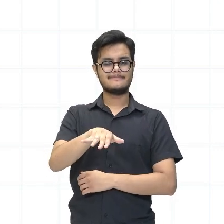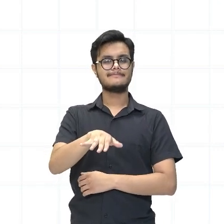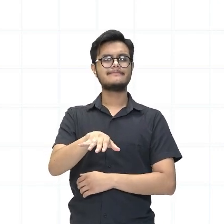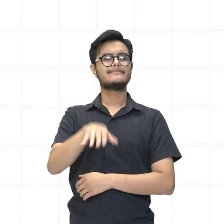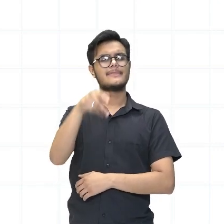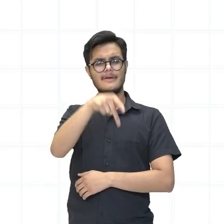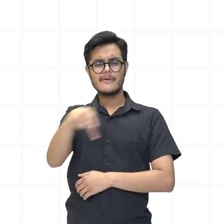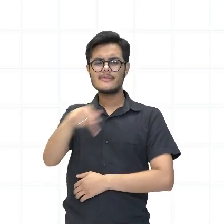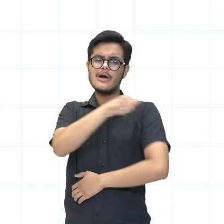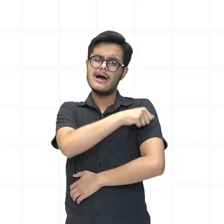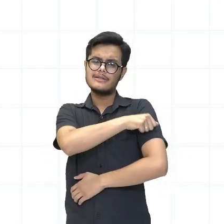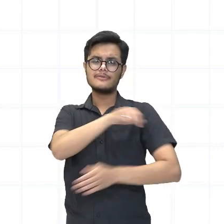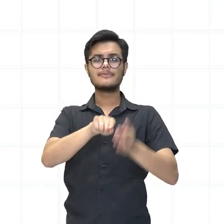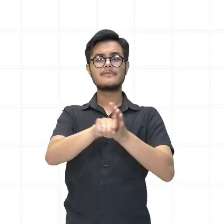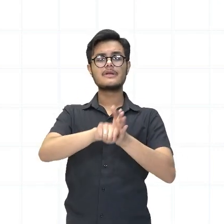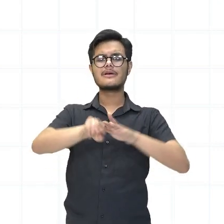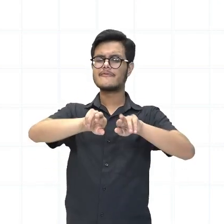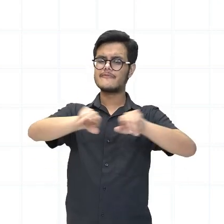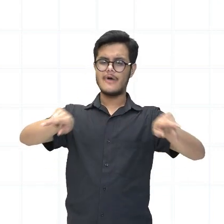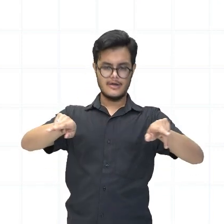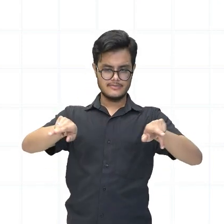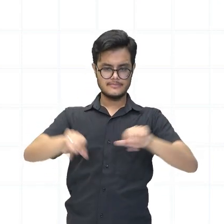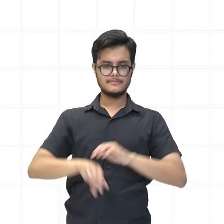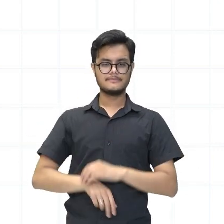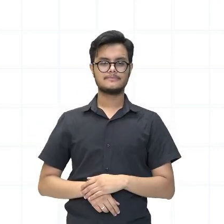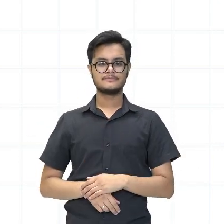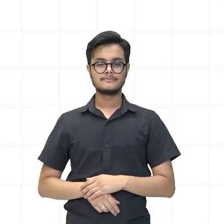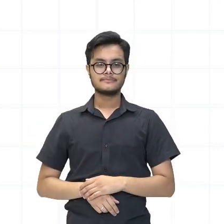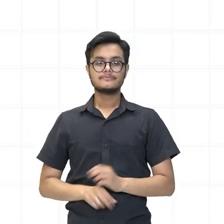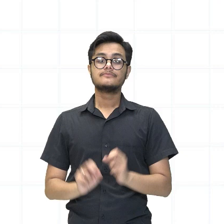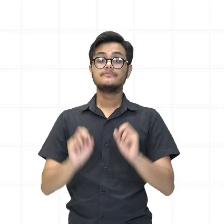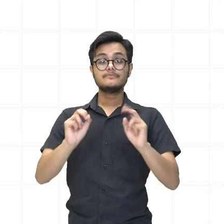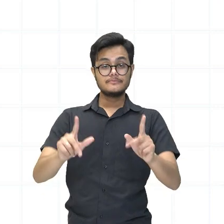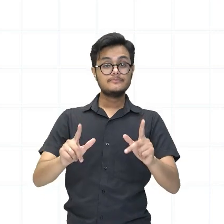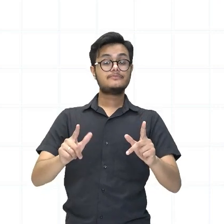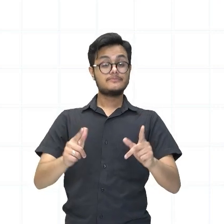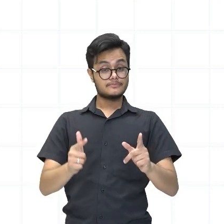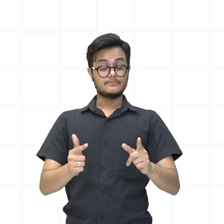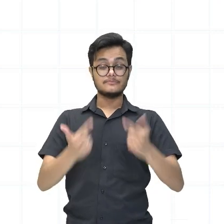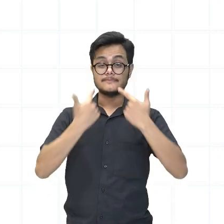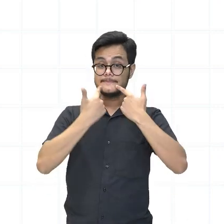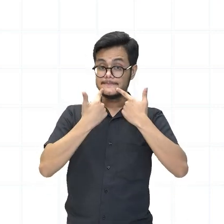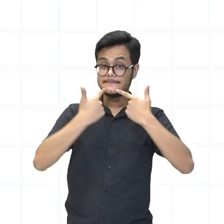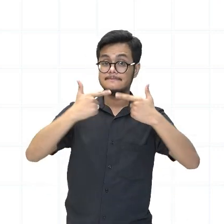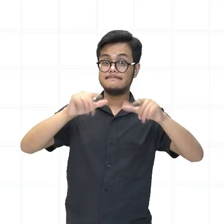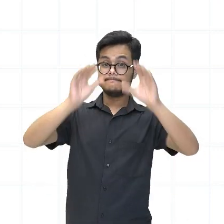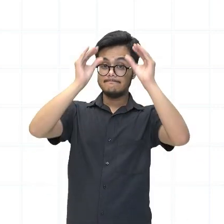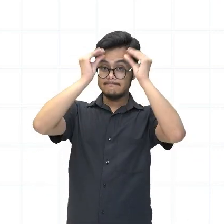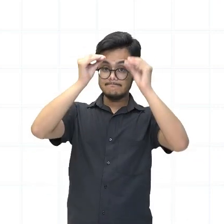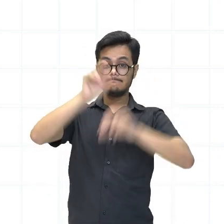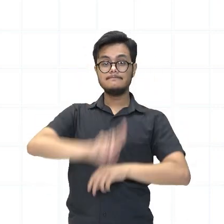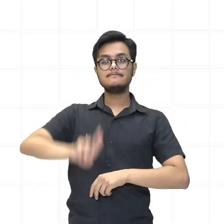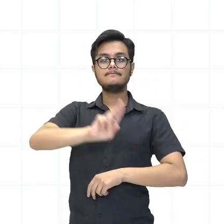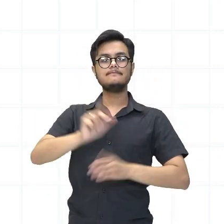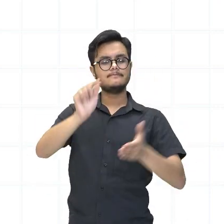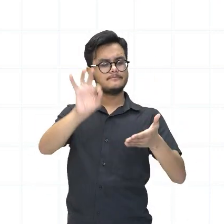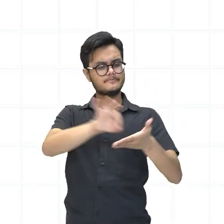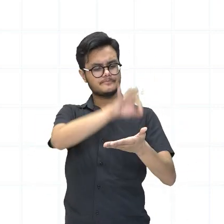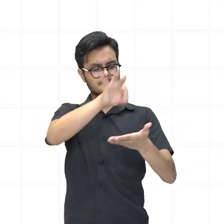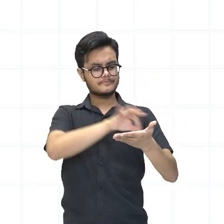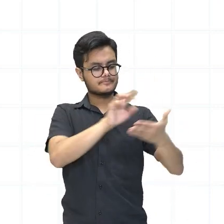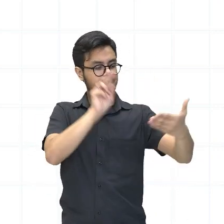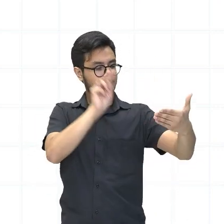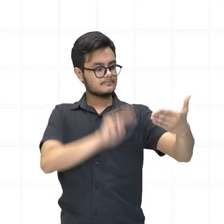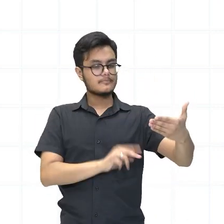professores, pesquisadores e comunidade em geral. Perceba que a linguagem que foi utilizada pode ser lida também por outras pessoas fora